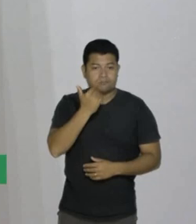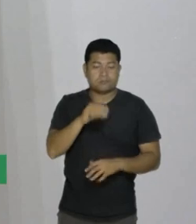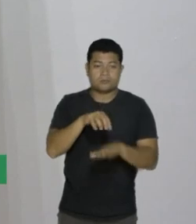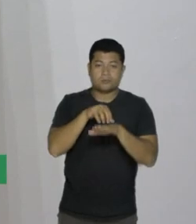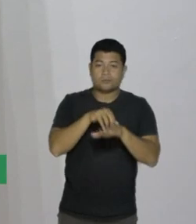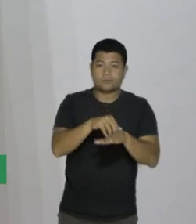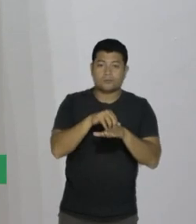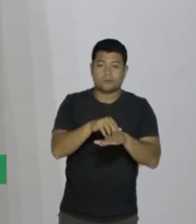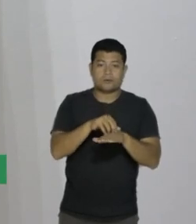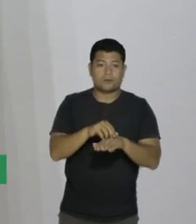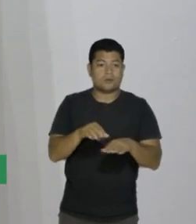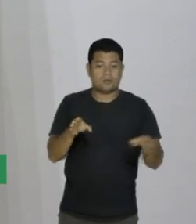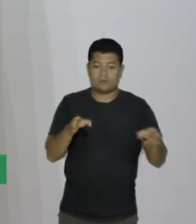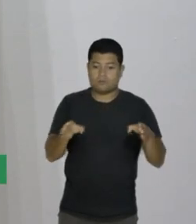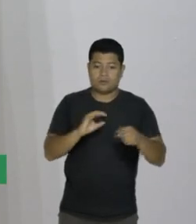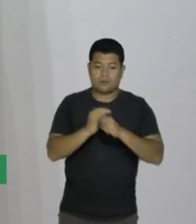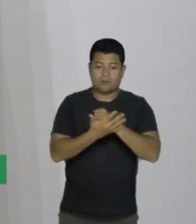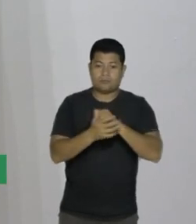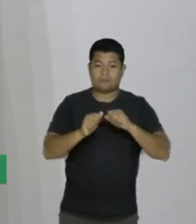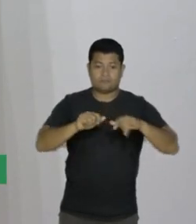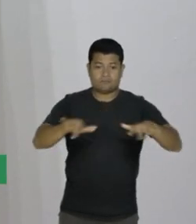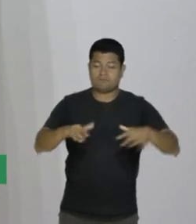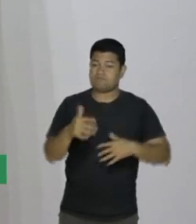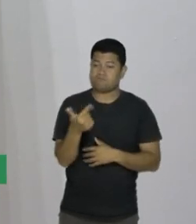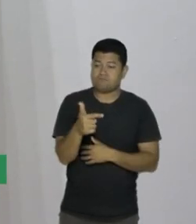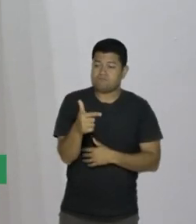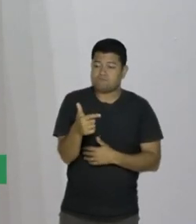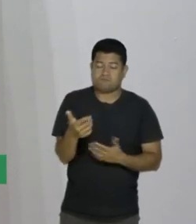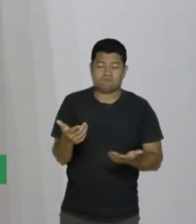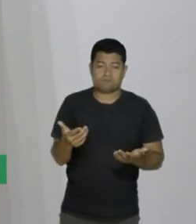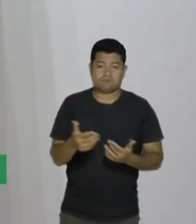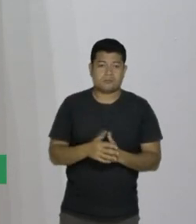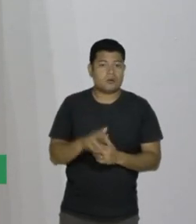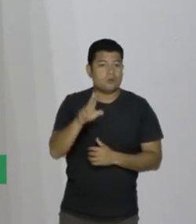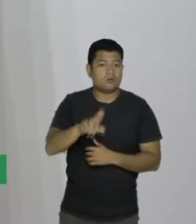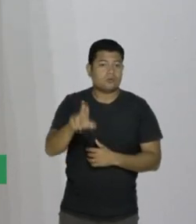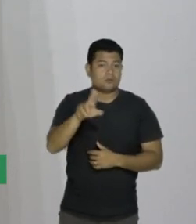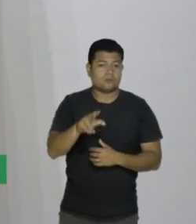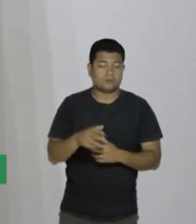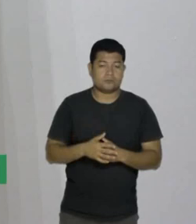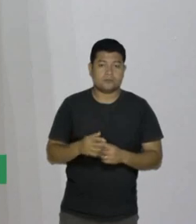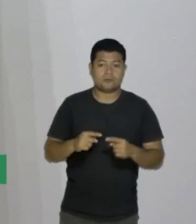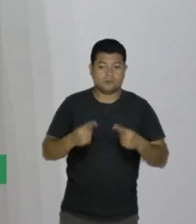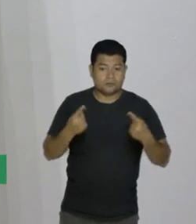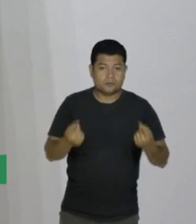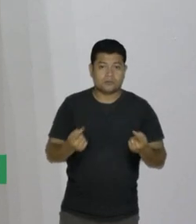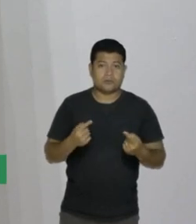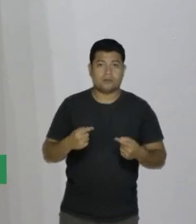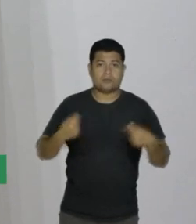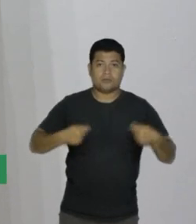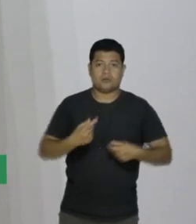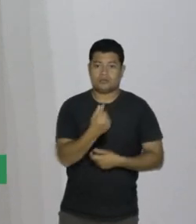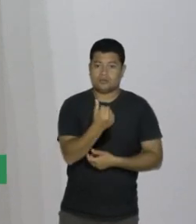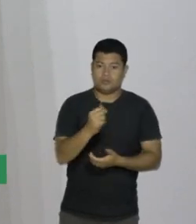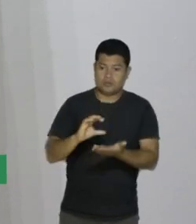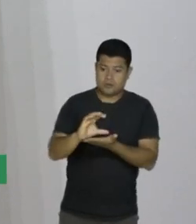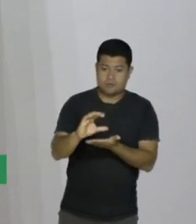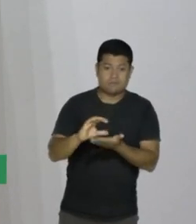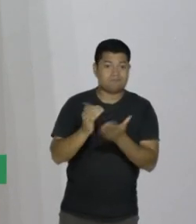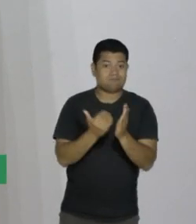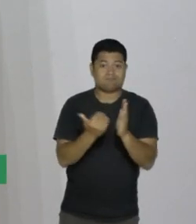durante a pandemia então nós tivemos uma um incremento da necessidade de investimento no